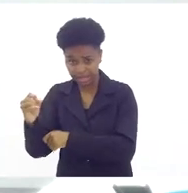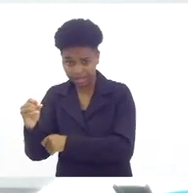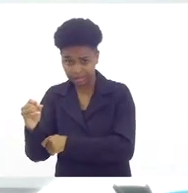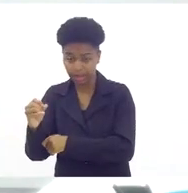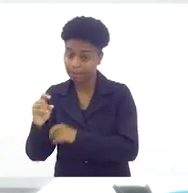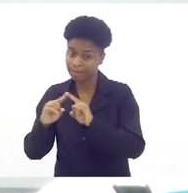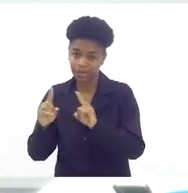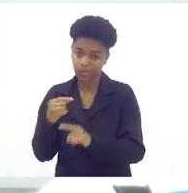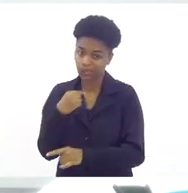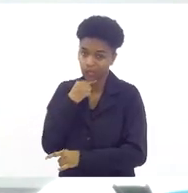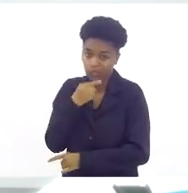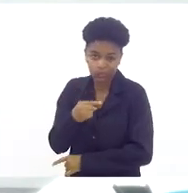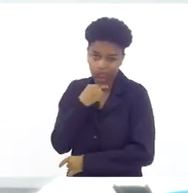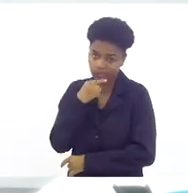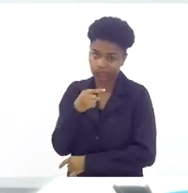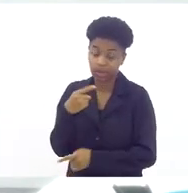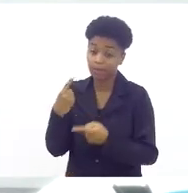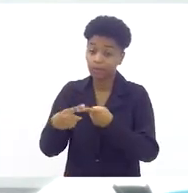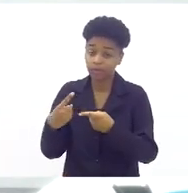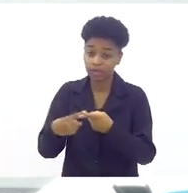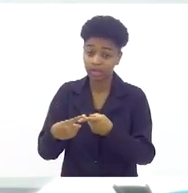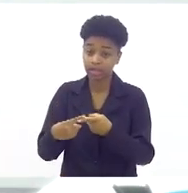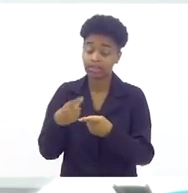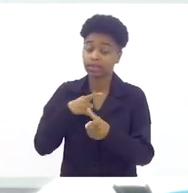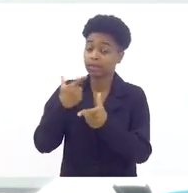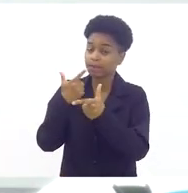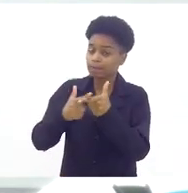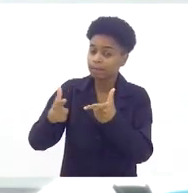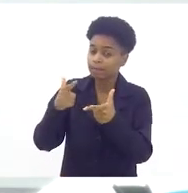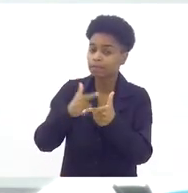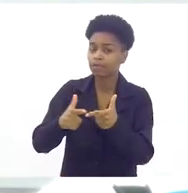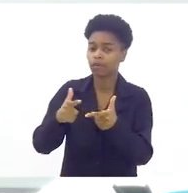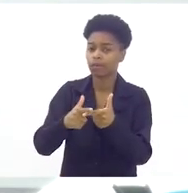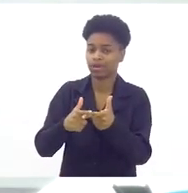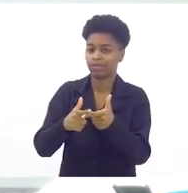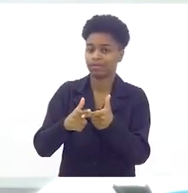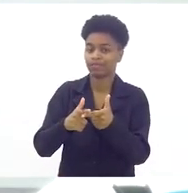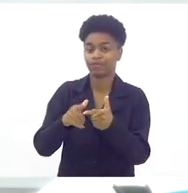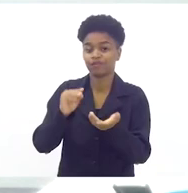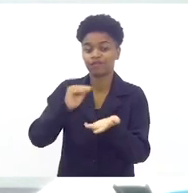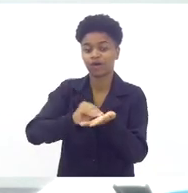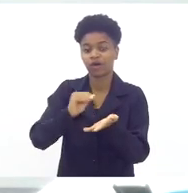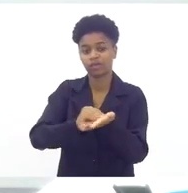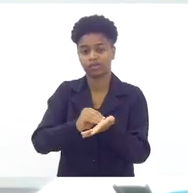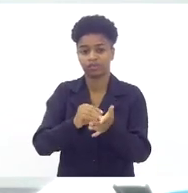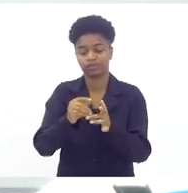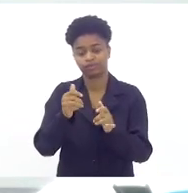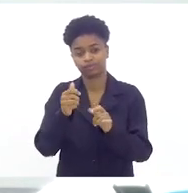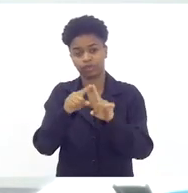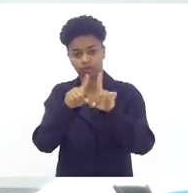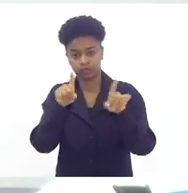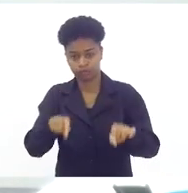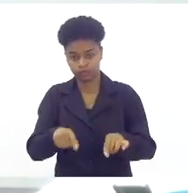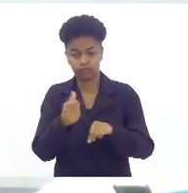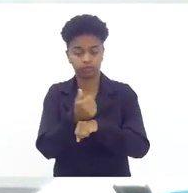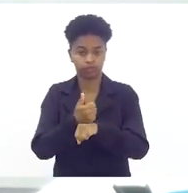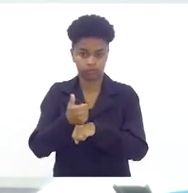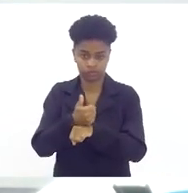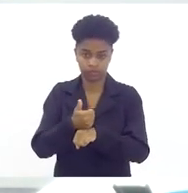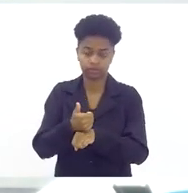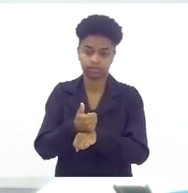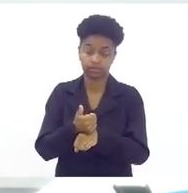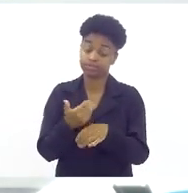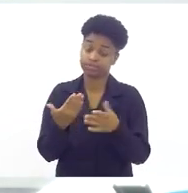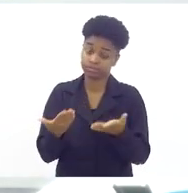porque porque eu tenho um problema de pessoal hoje esse é um problema crônico como